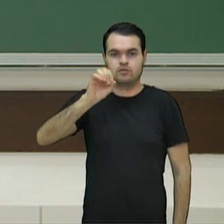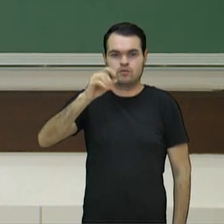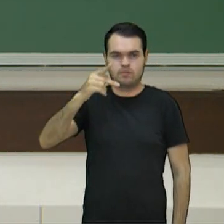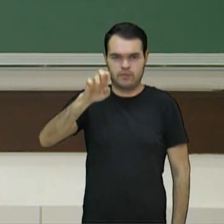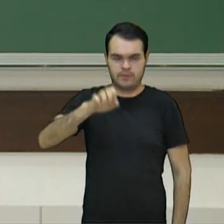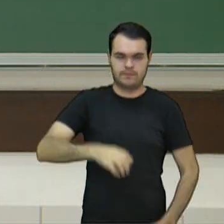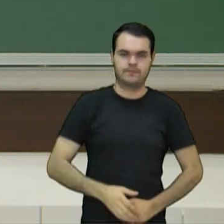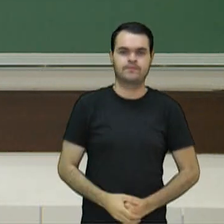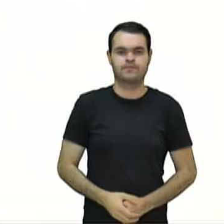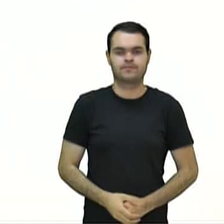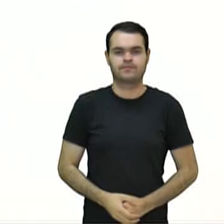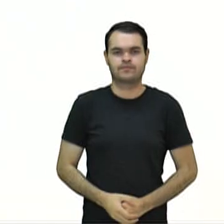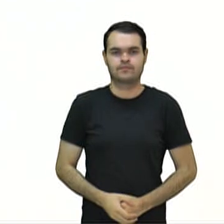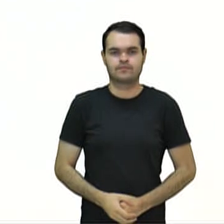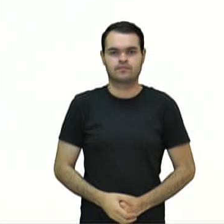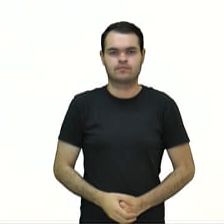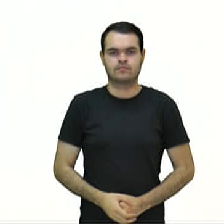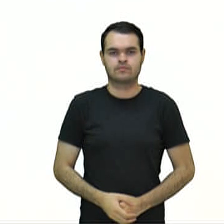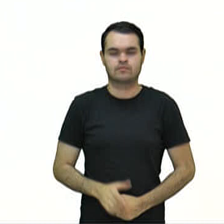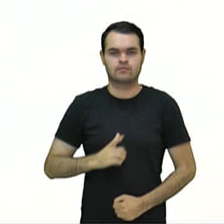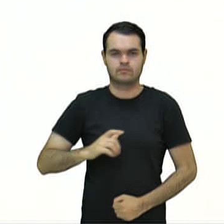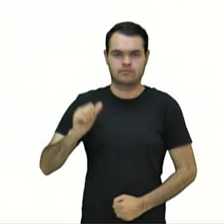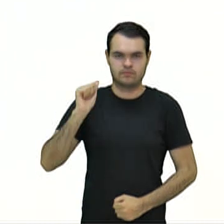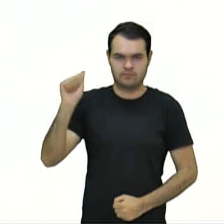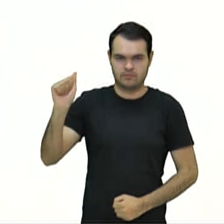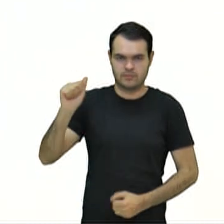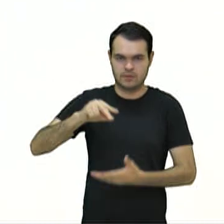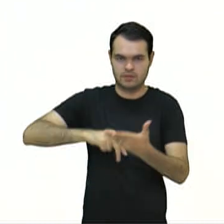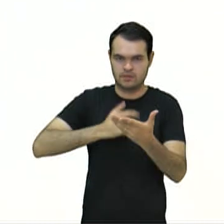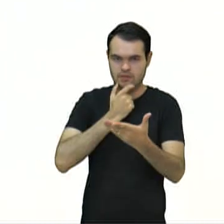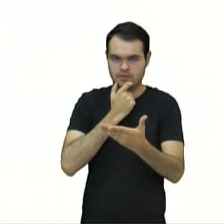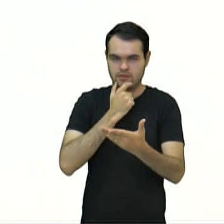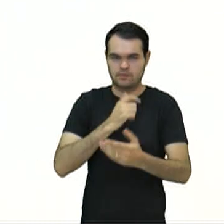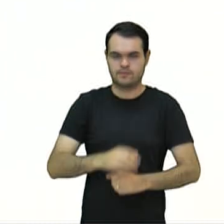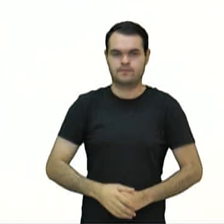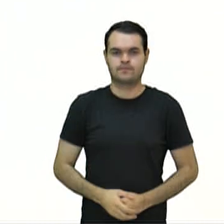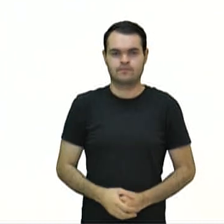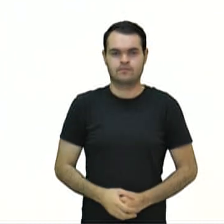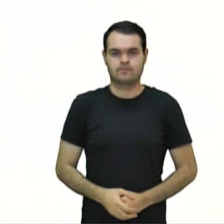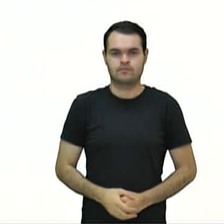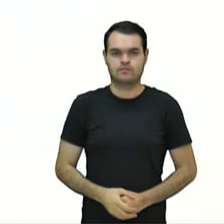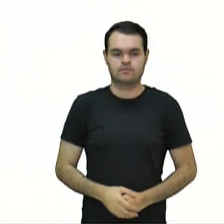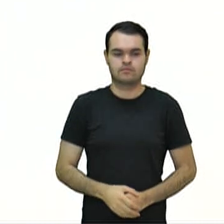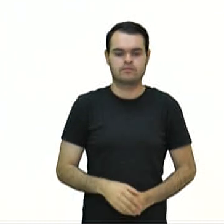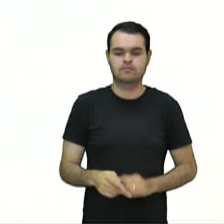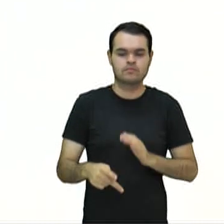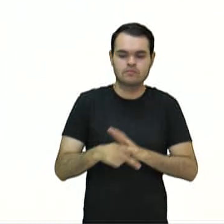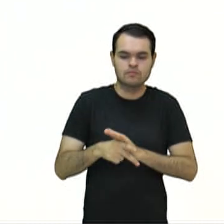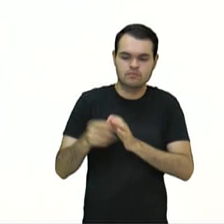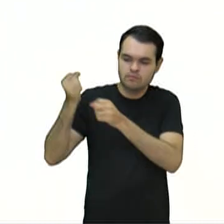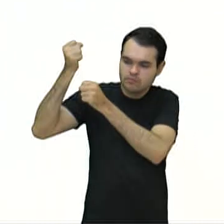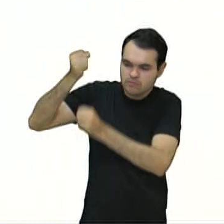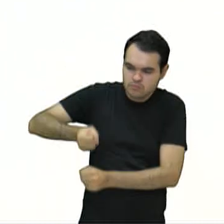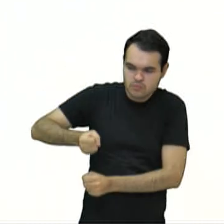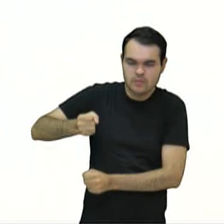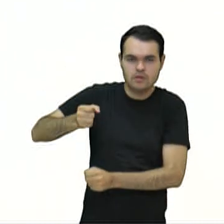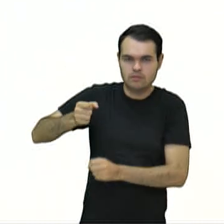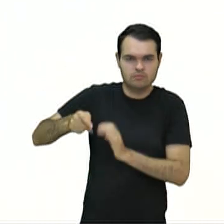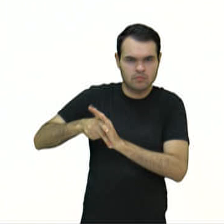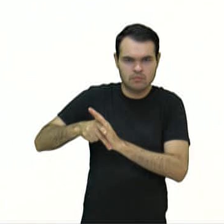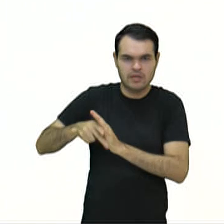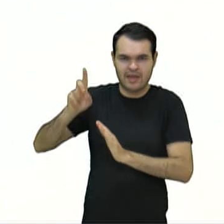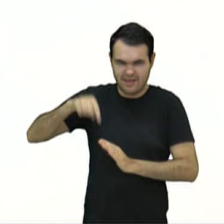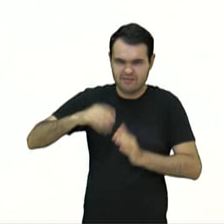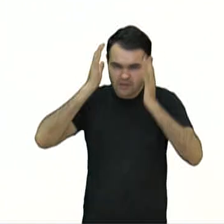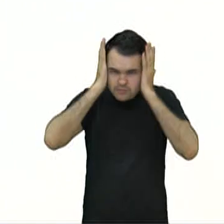têm A. Poseidon's weapon was a helmet, né? A arma de Poseidon é um capacete.